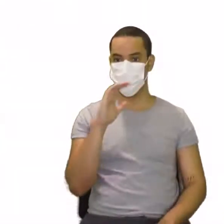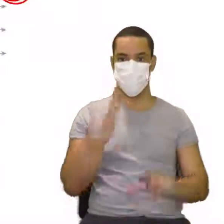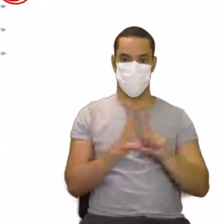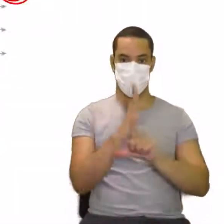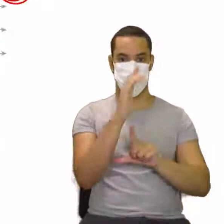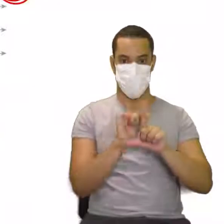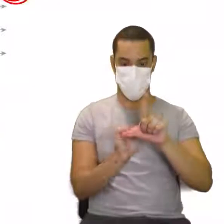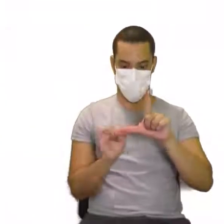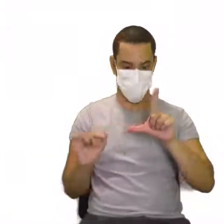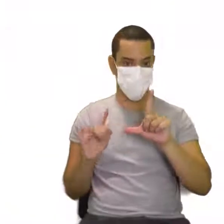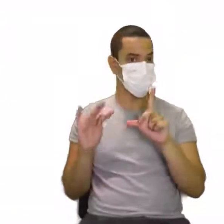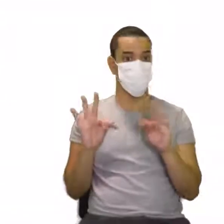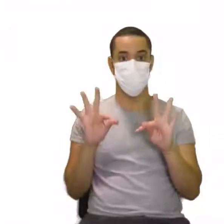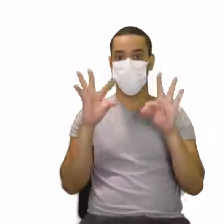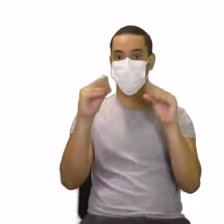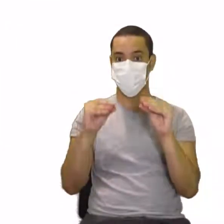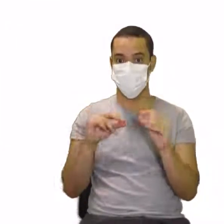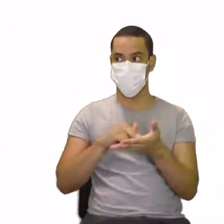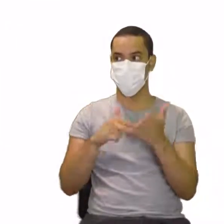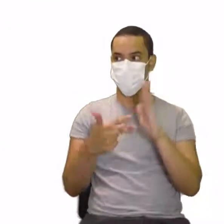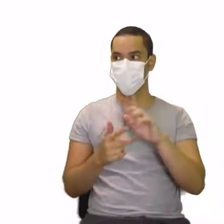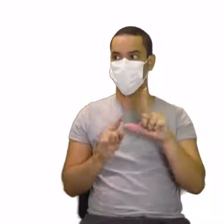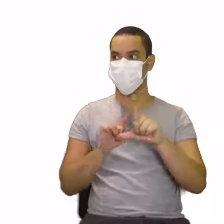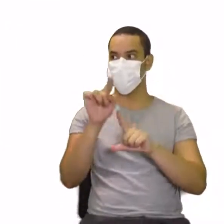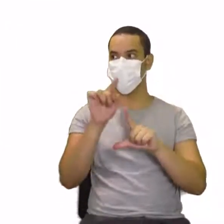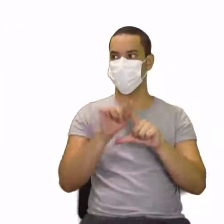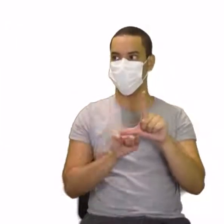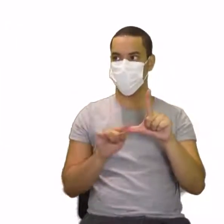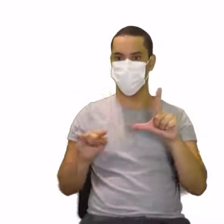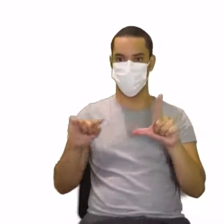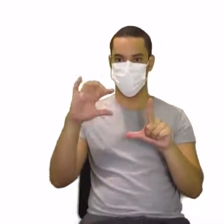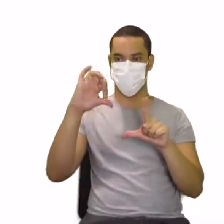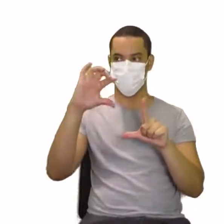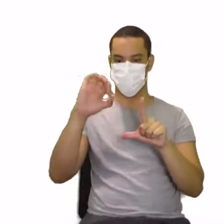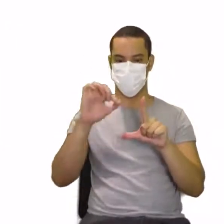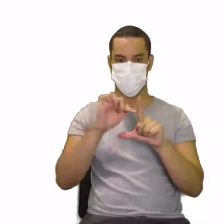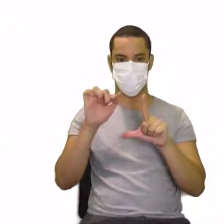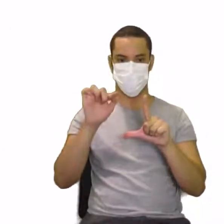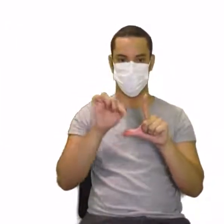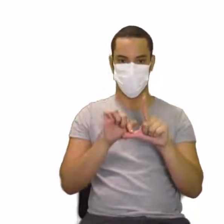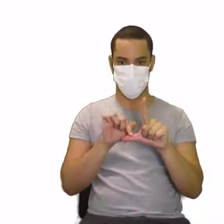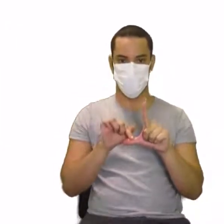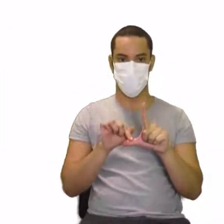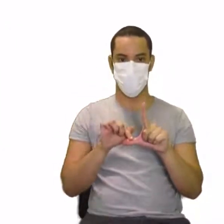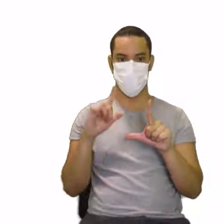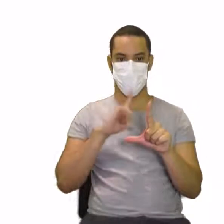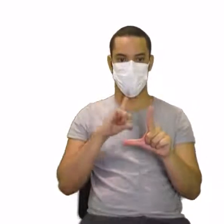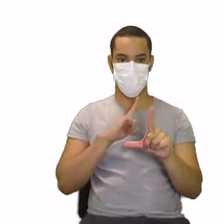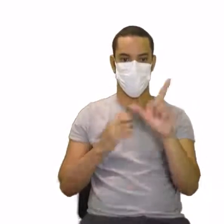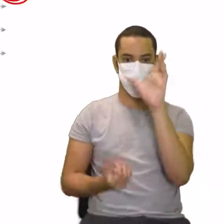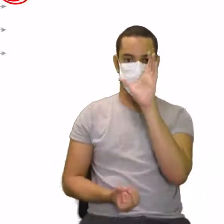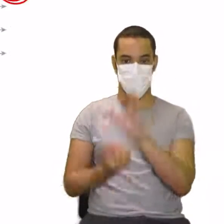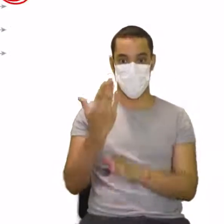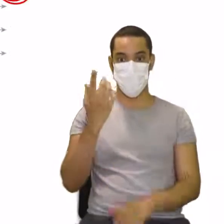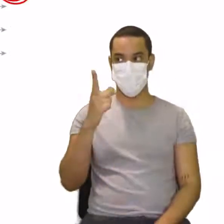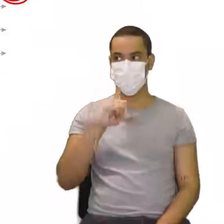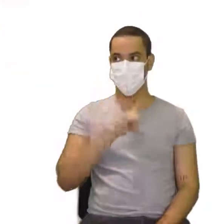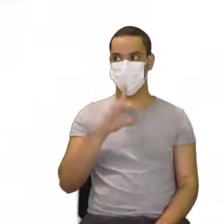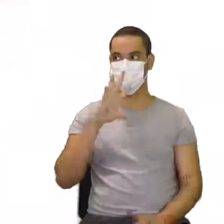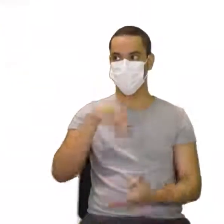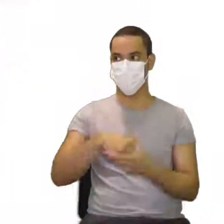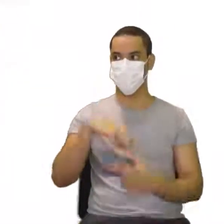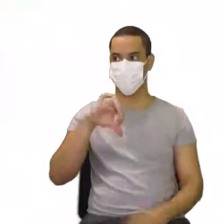ao campo. Tudo que é perpendicular forma um ângulo de 90, certo? Se forma um ângulo de 90 aí, pessoal,